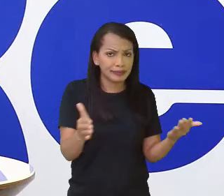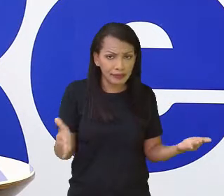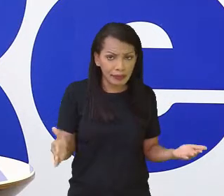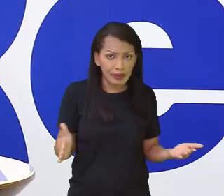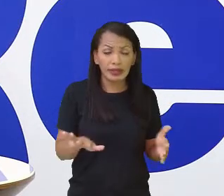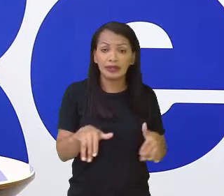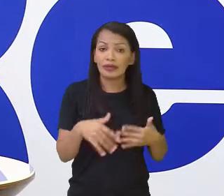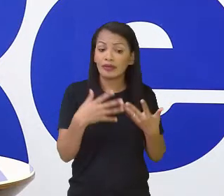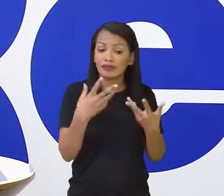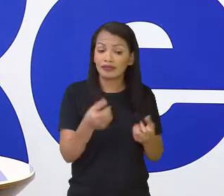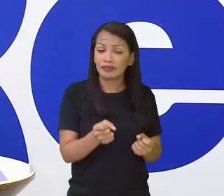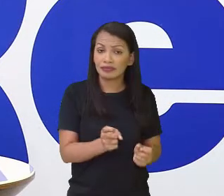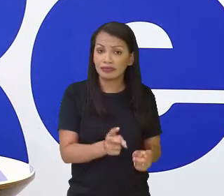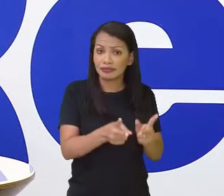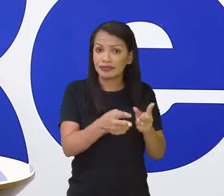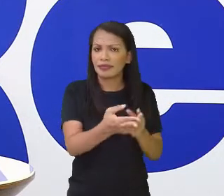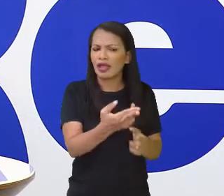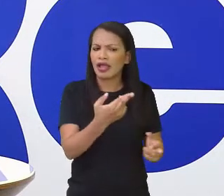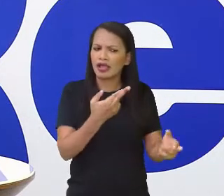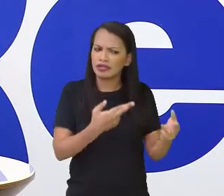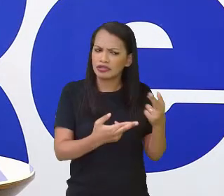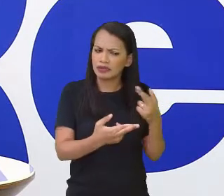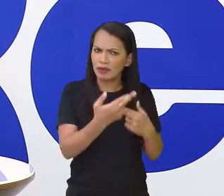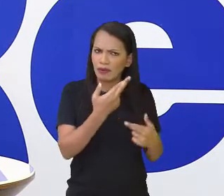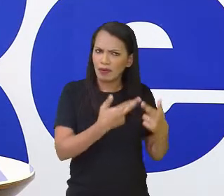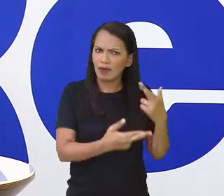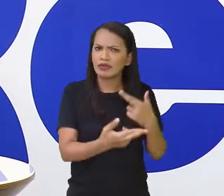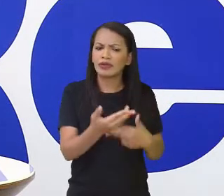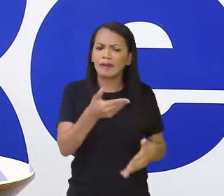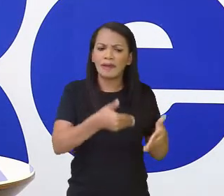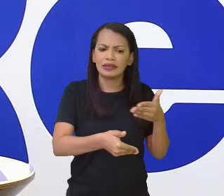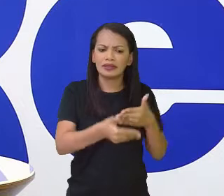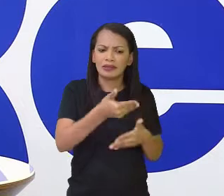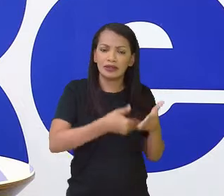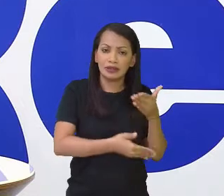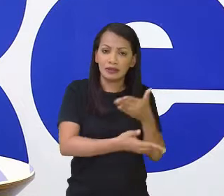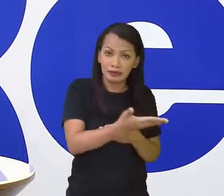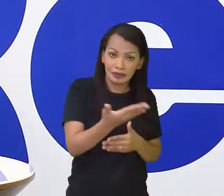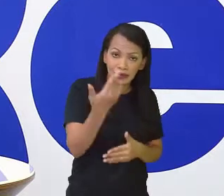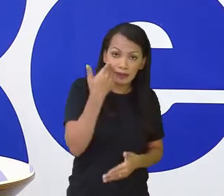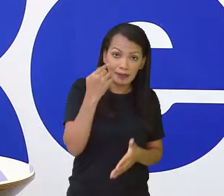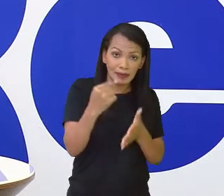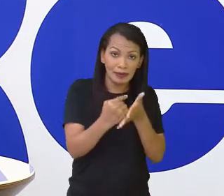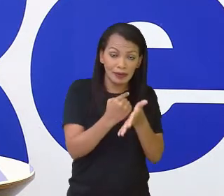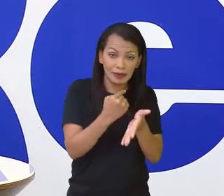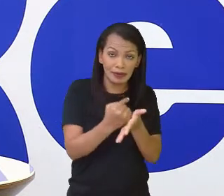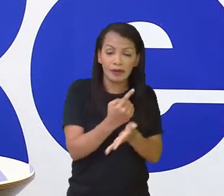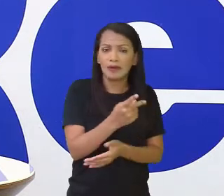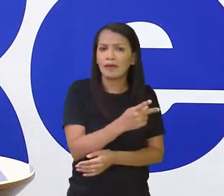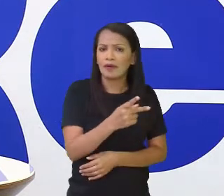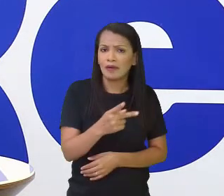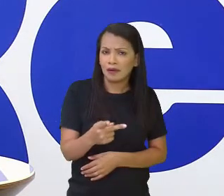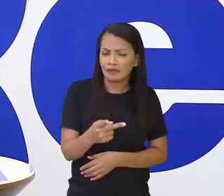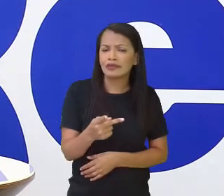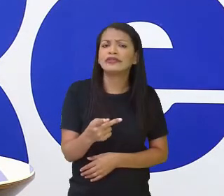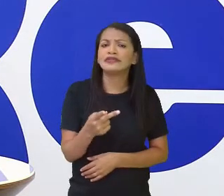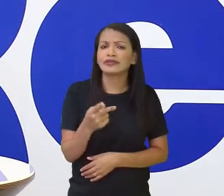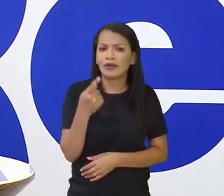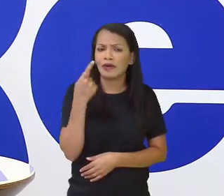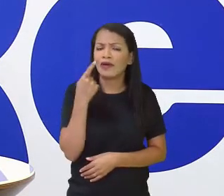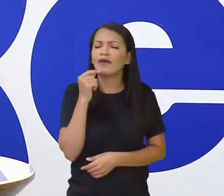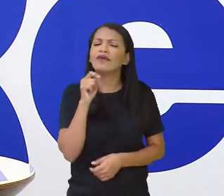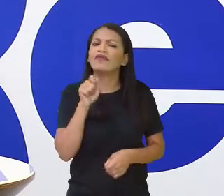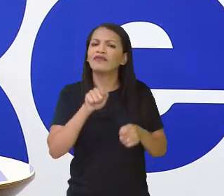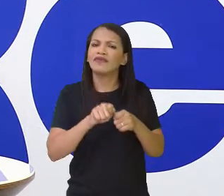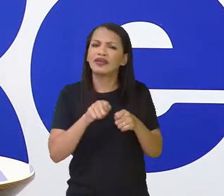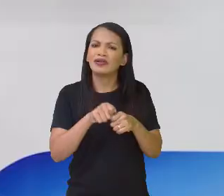vamos embora, bora lá, respondam mais aí, que eu quero a participação de vocês aí nas perguntas que o professor Givanilson está fazendo para você.